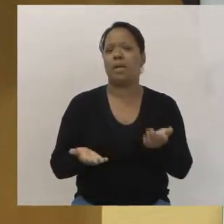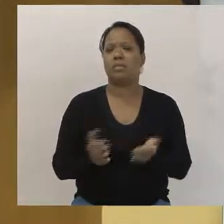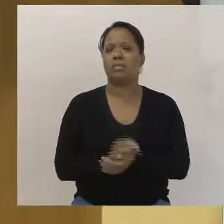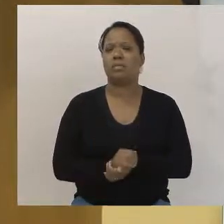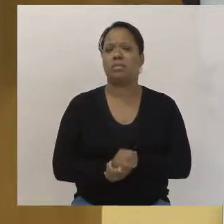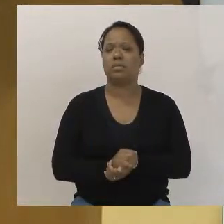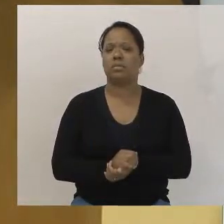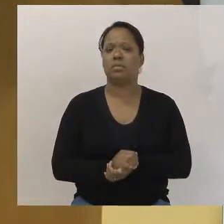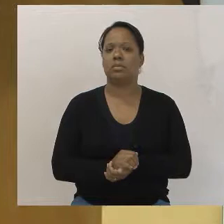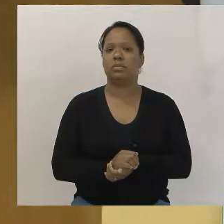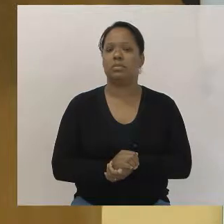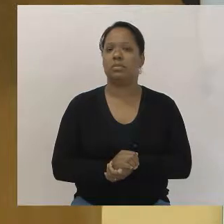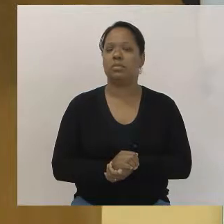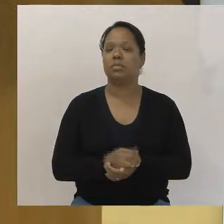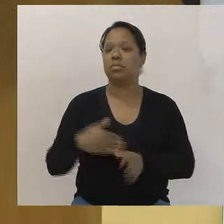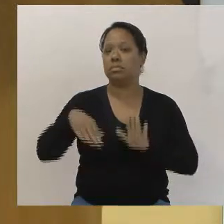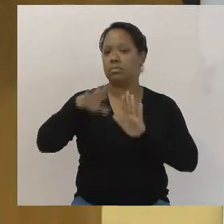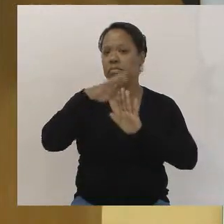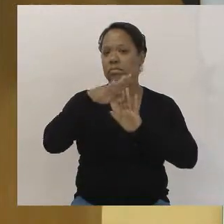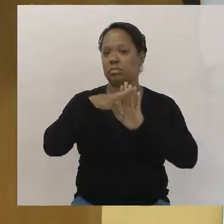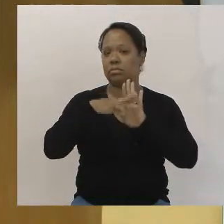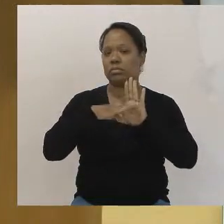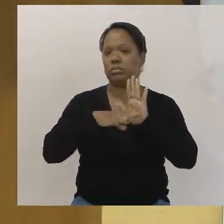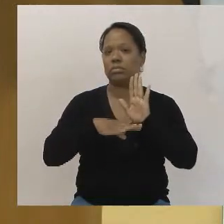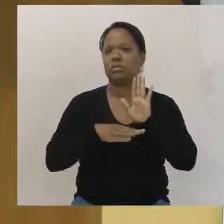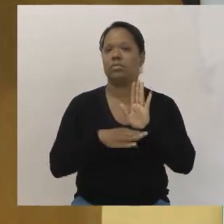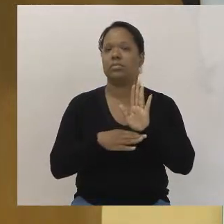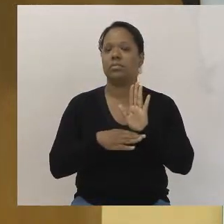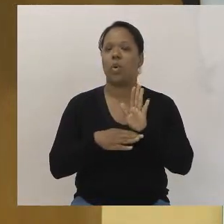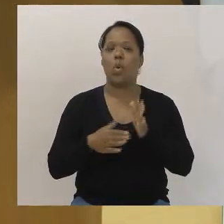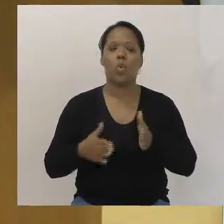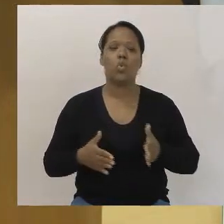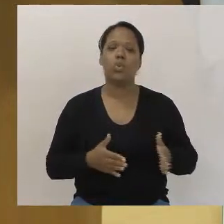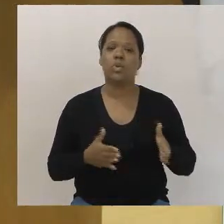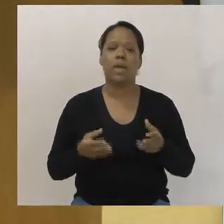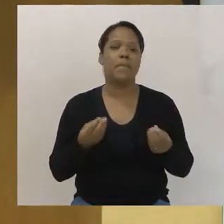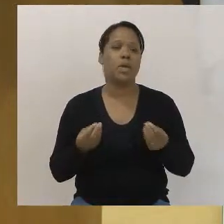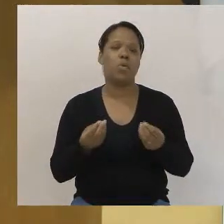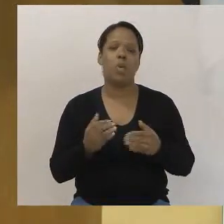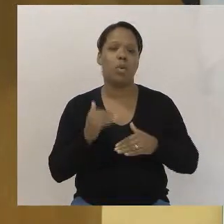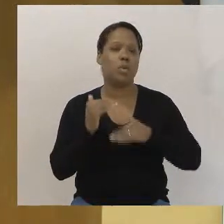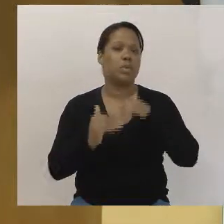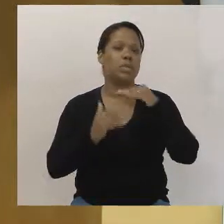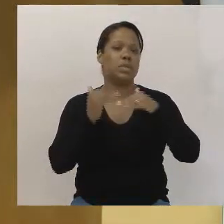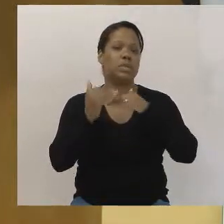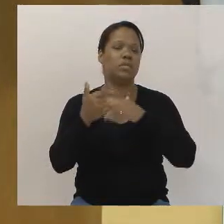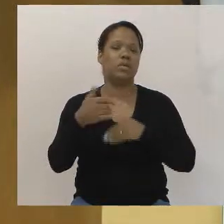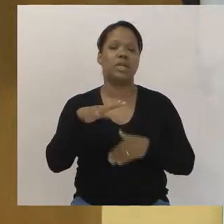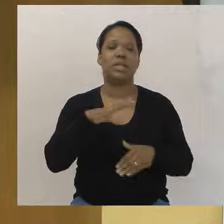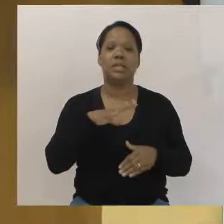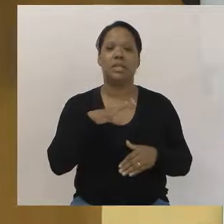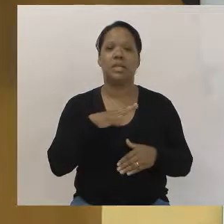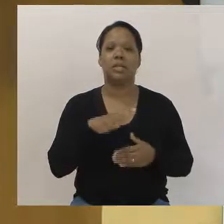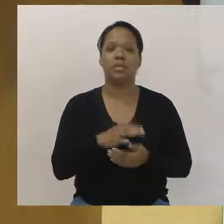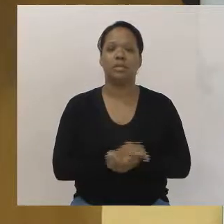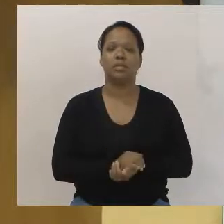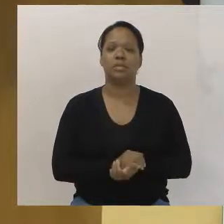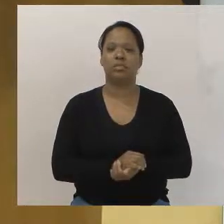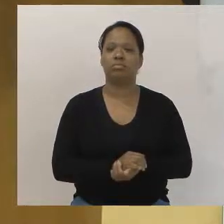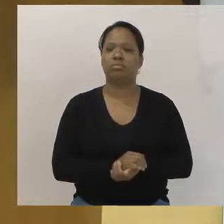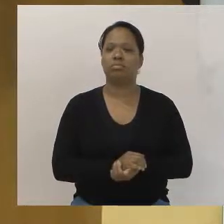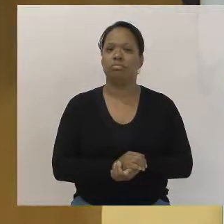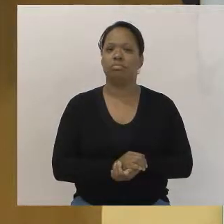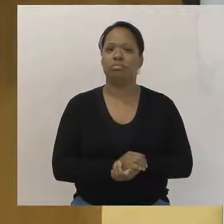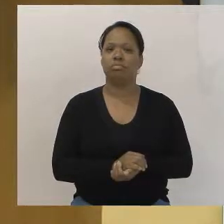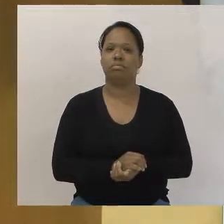estabelece as diretrizes que estabelece os caminhos do desenvolvimento da nossa cidade então na verdade